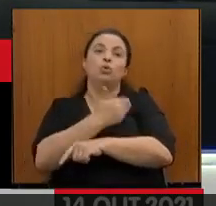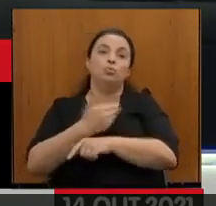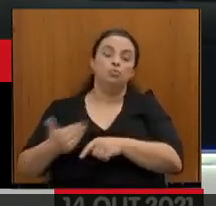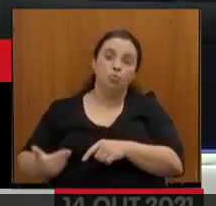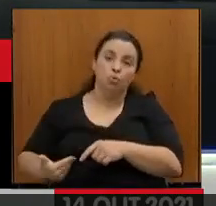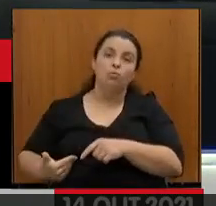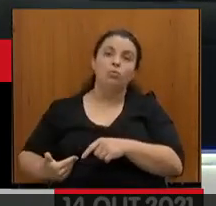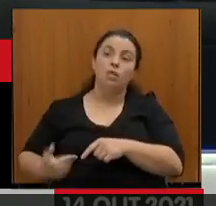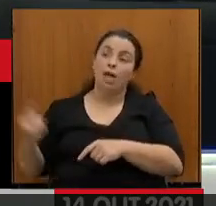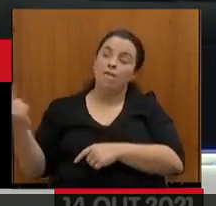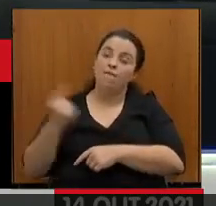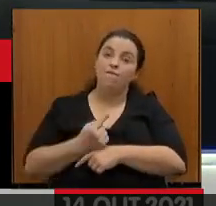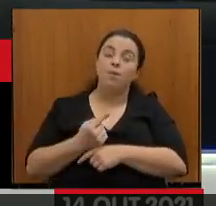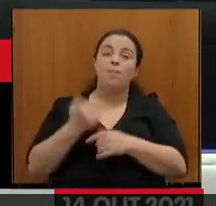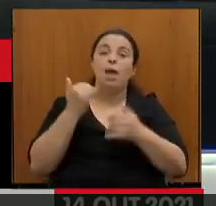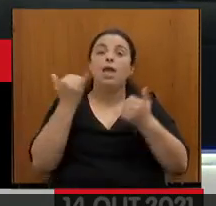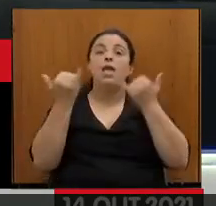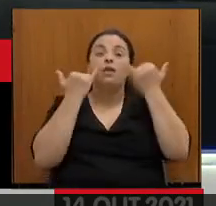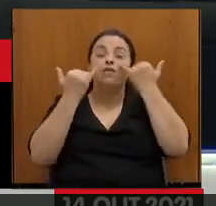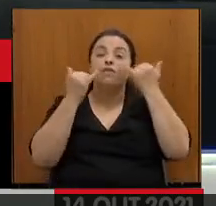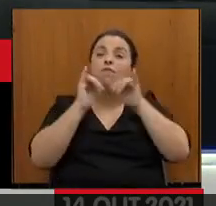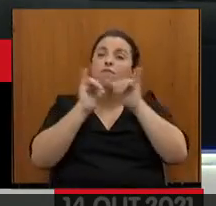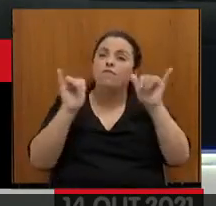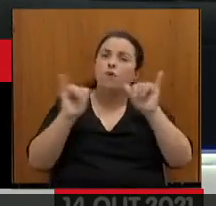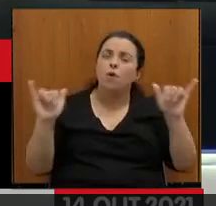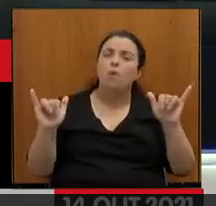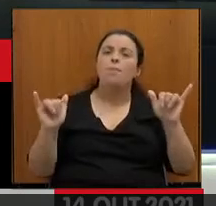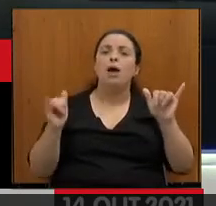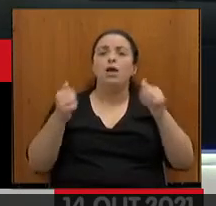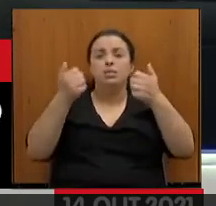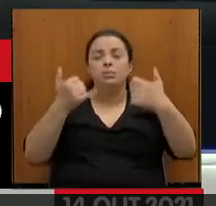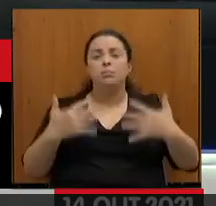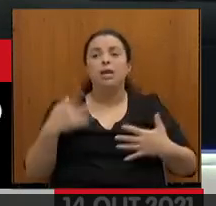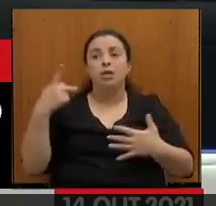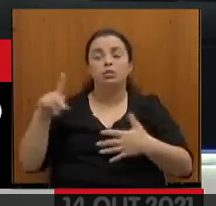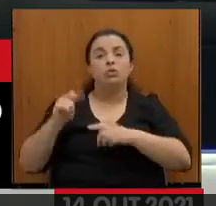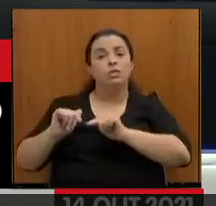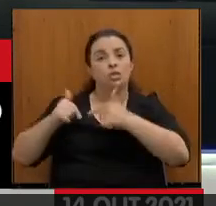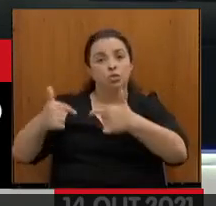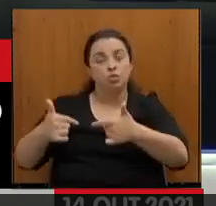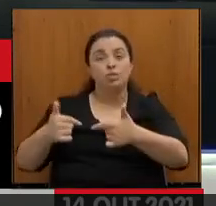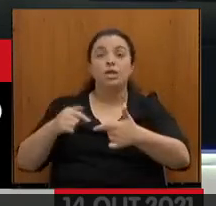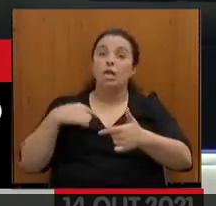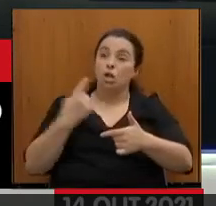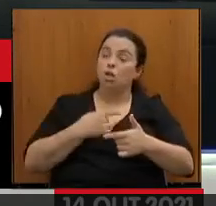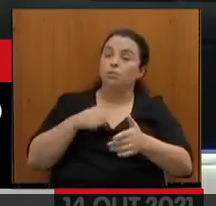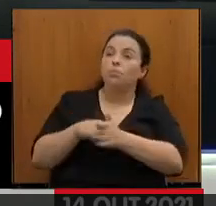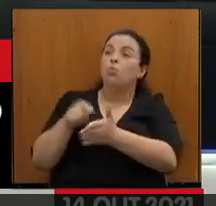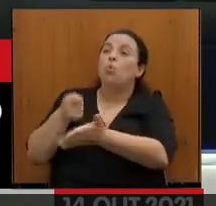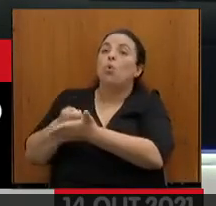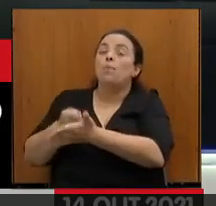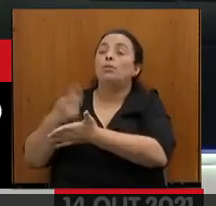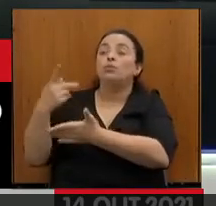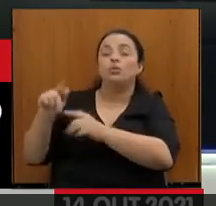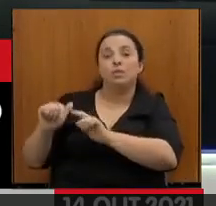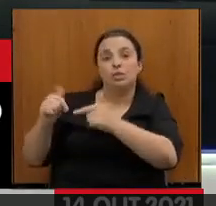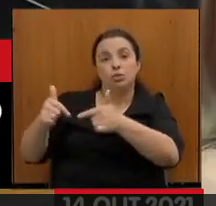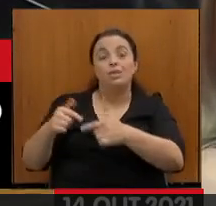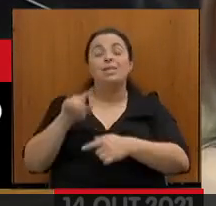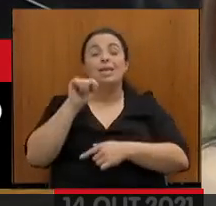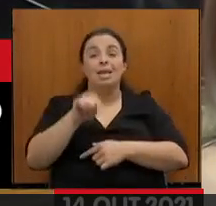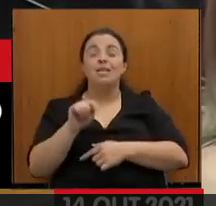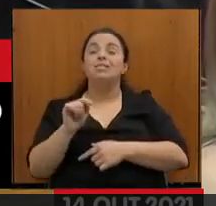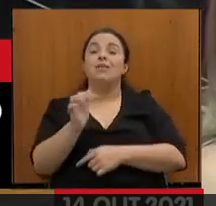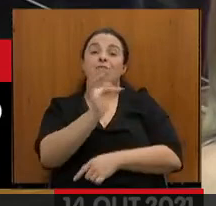possam nos informar, mas também para que possam ser cobrados de suas ações. E o Fiscaliza Mais, que será tema